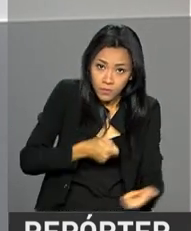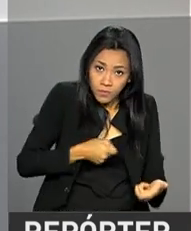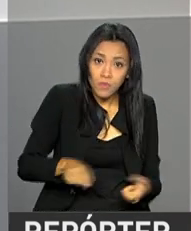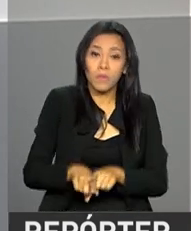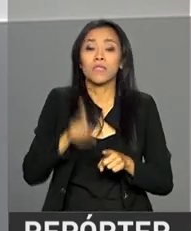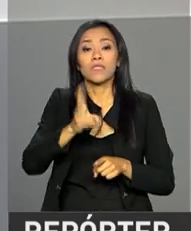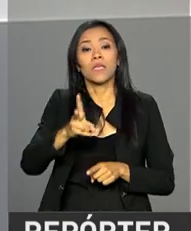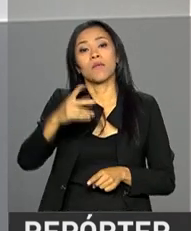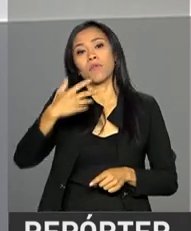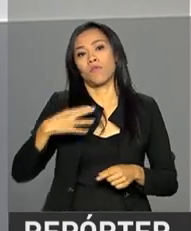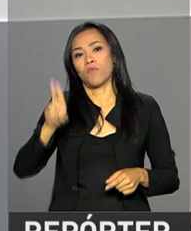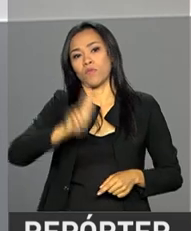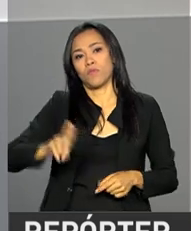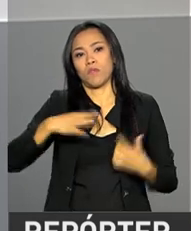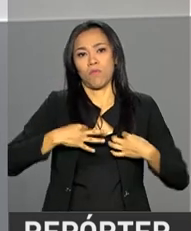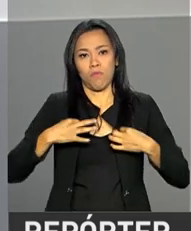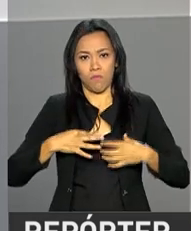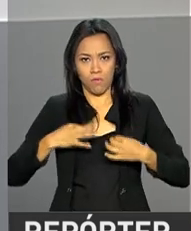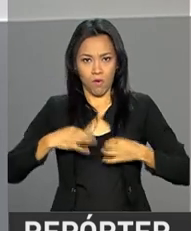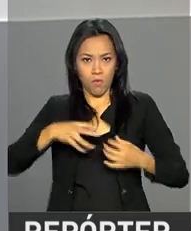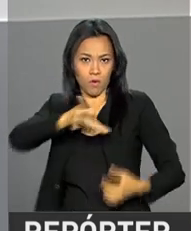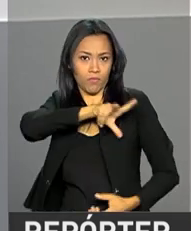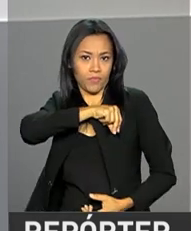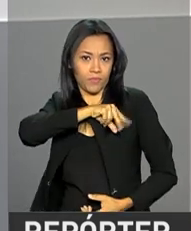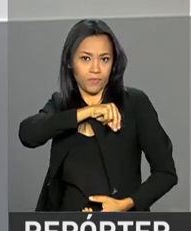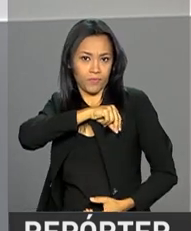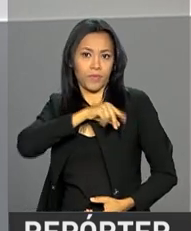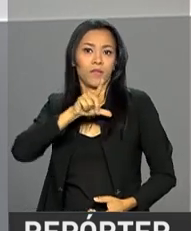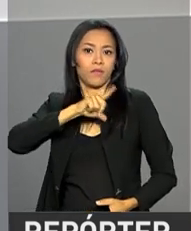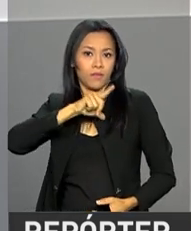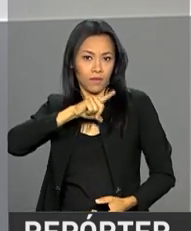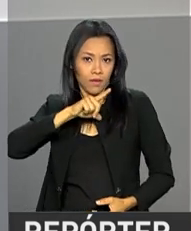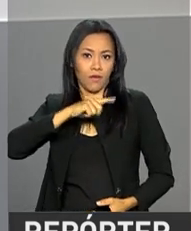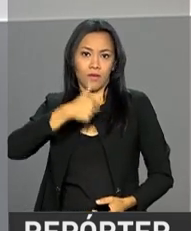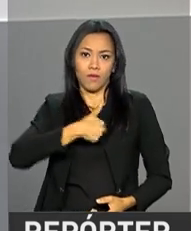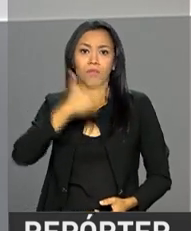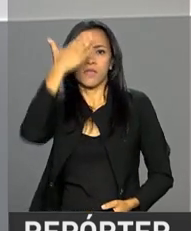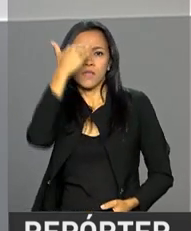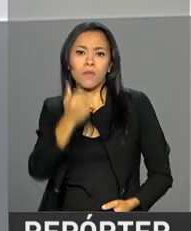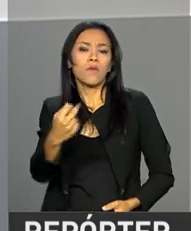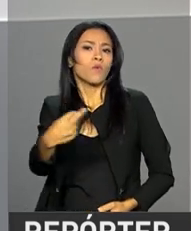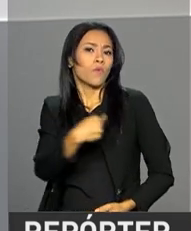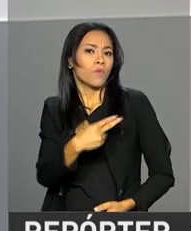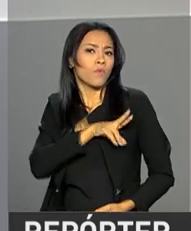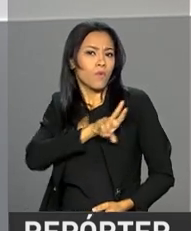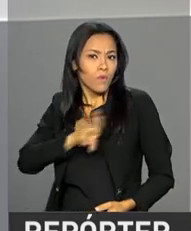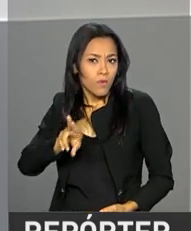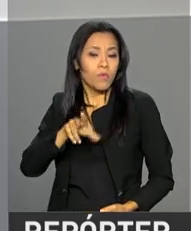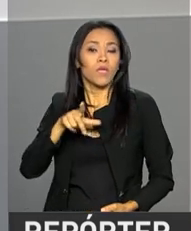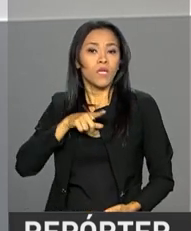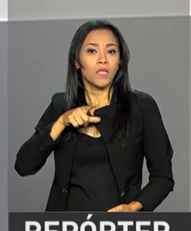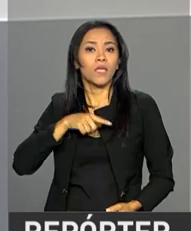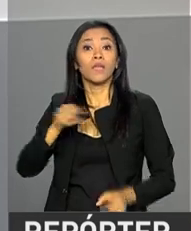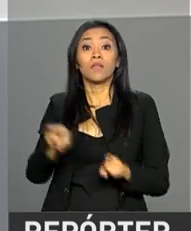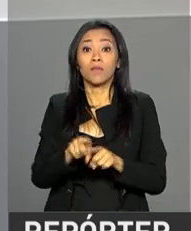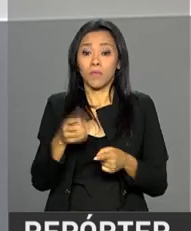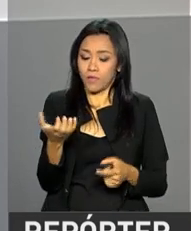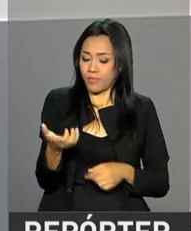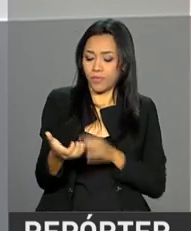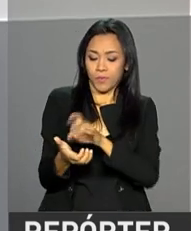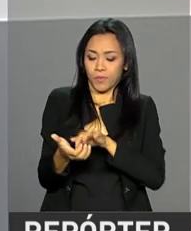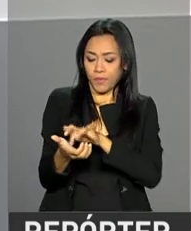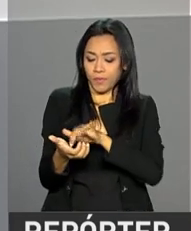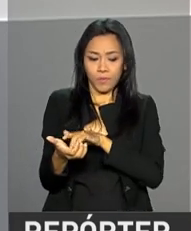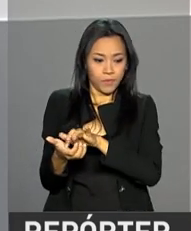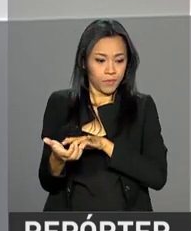como os que vimos na reportagem e além do colete eles usam crachá com dados pessoais e levam um dispositivo móvel de coleta